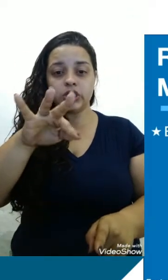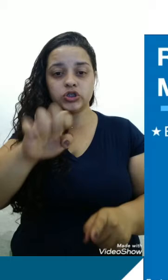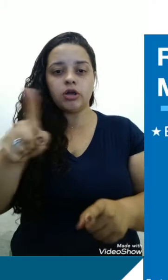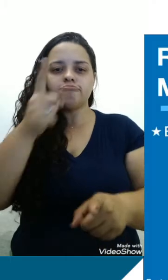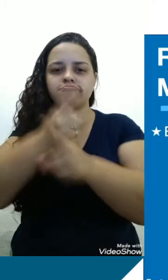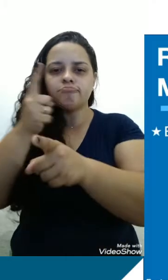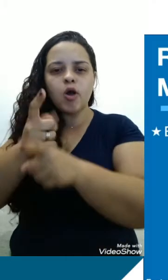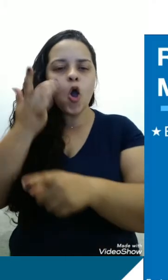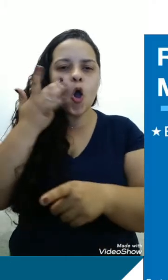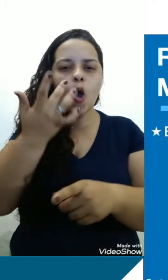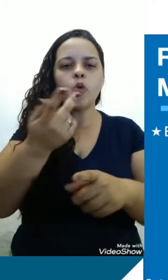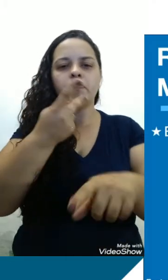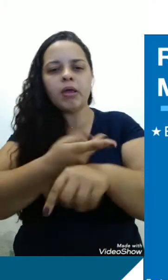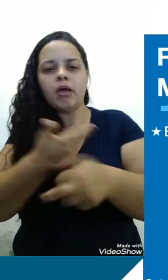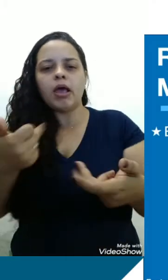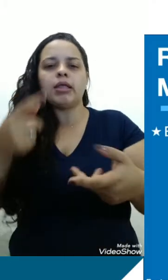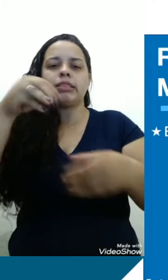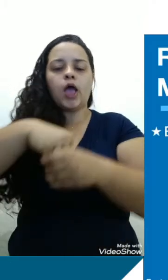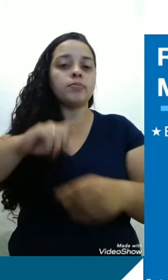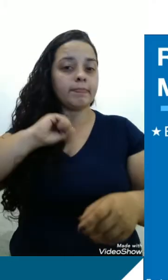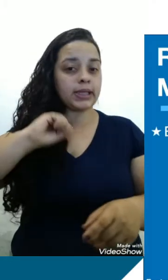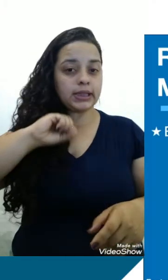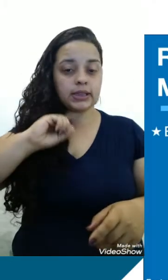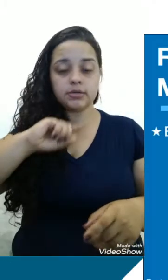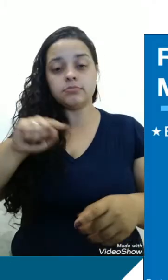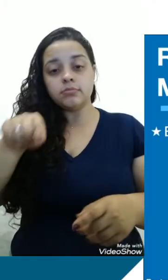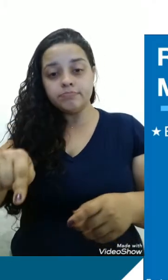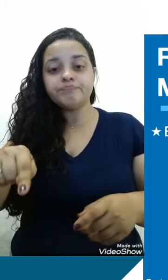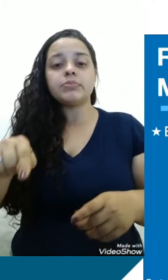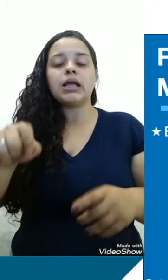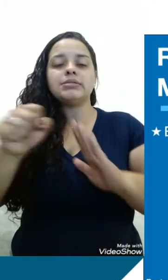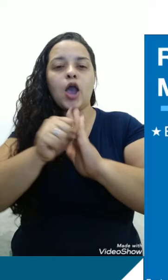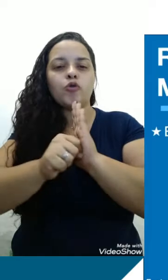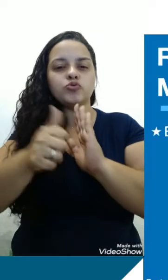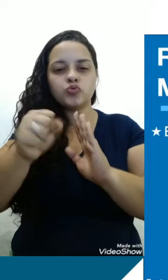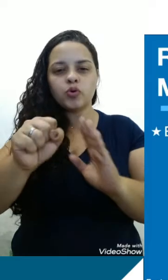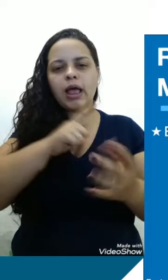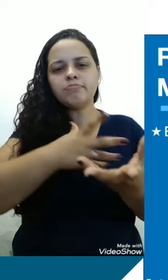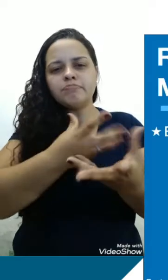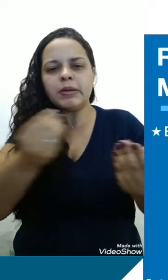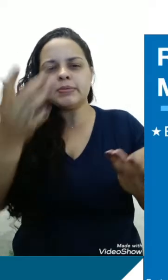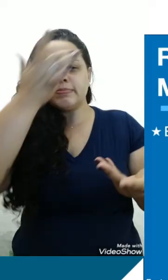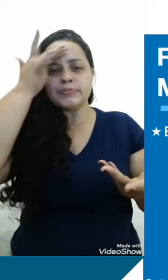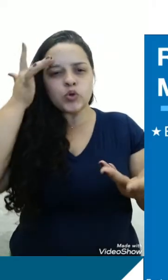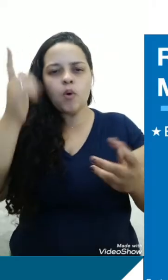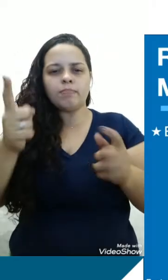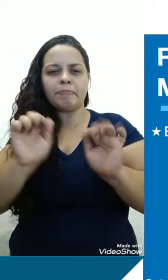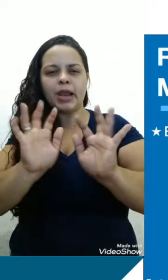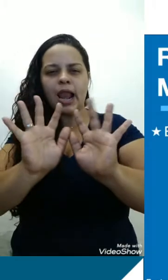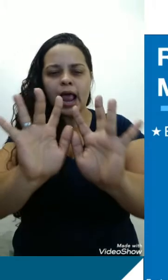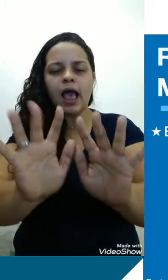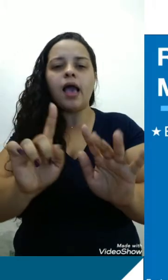descobrir metais preciosos na região de Minas Gerais. No início do século XVIII, nós vamos ter um grande afluxo de pessoas para esse